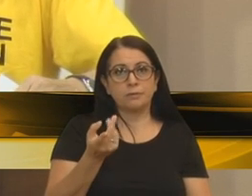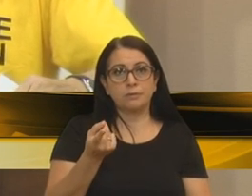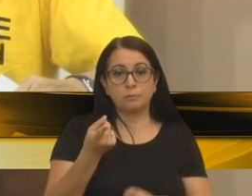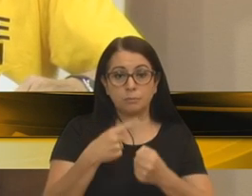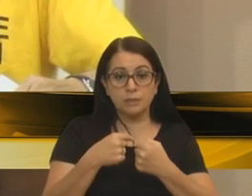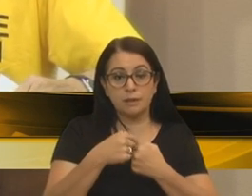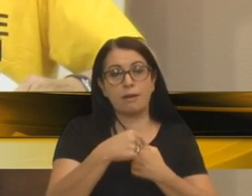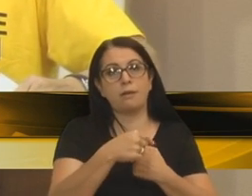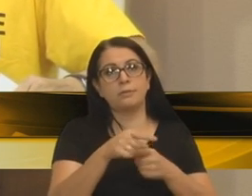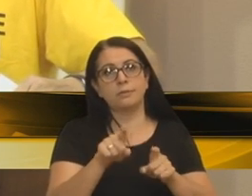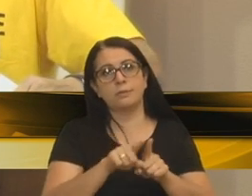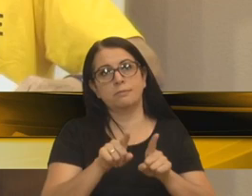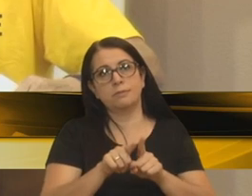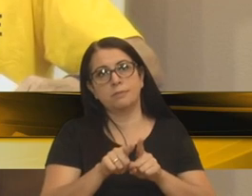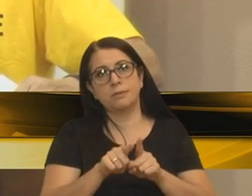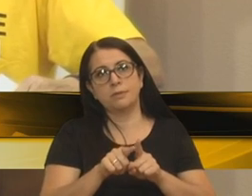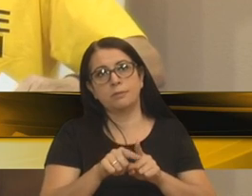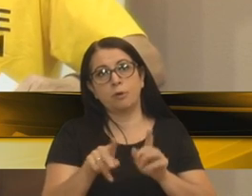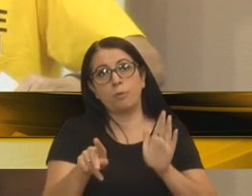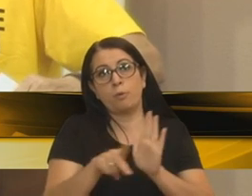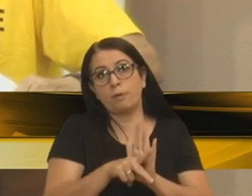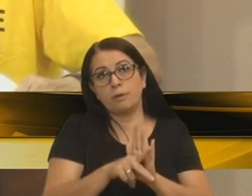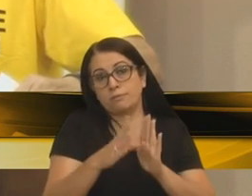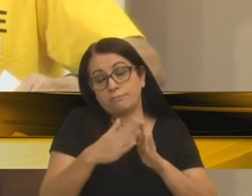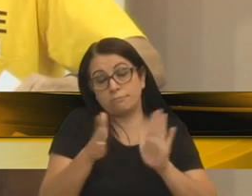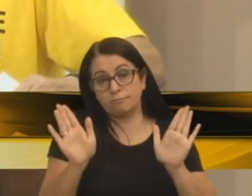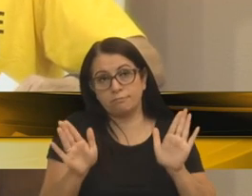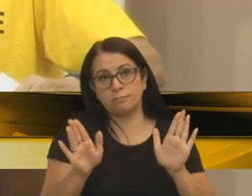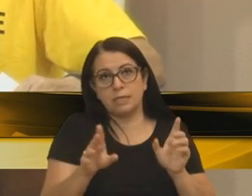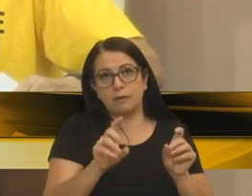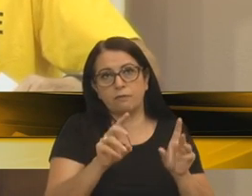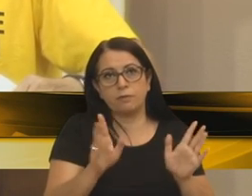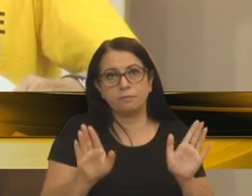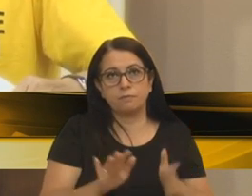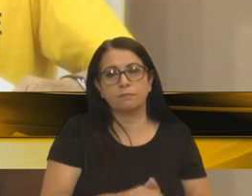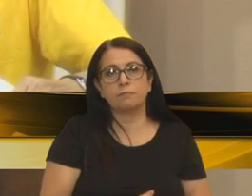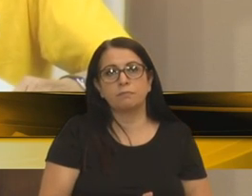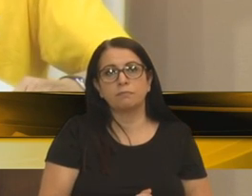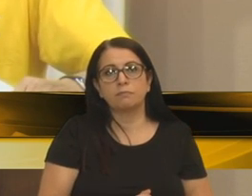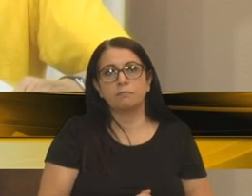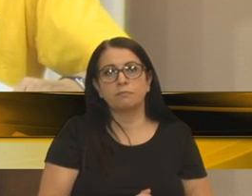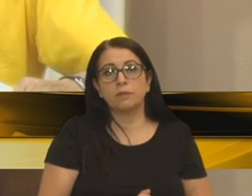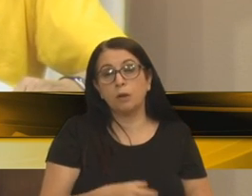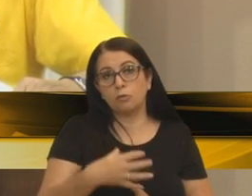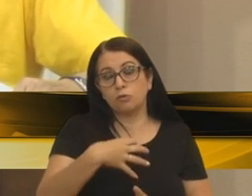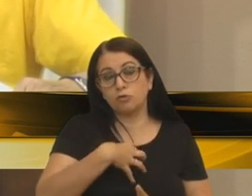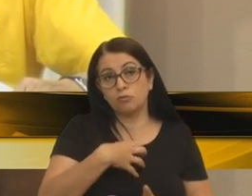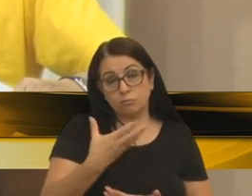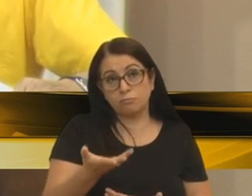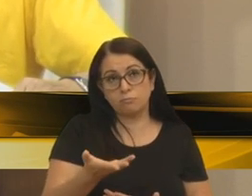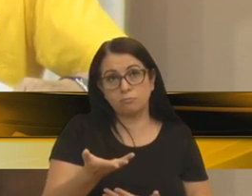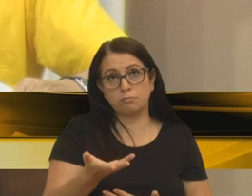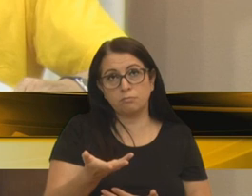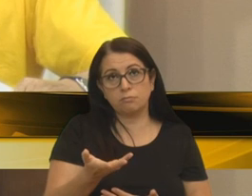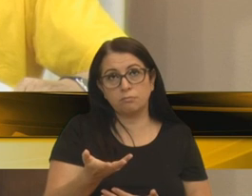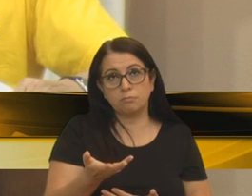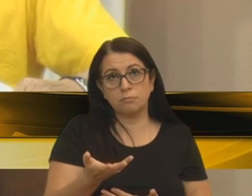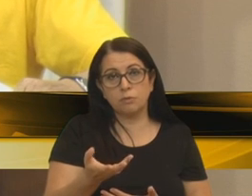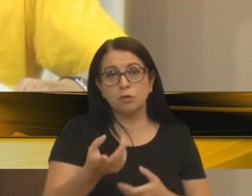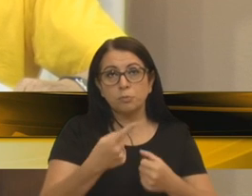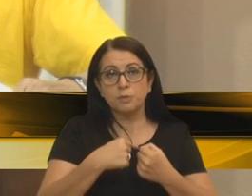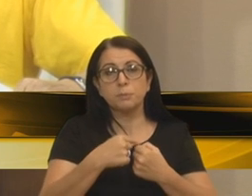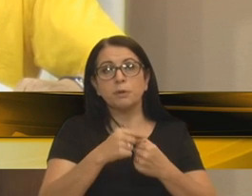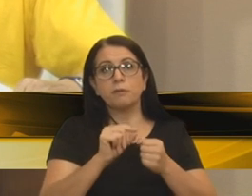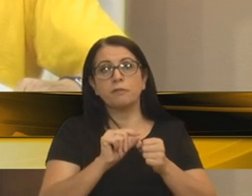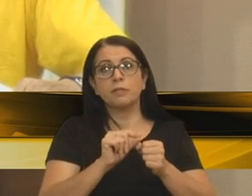município e também para o proprietário da casa. Ele colocou à venda, é uma maneira de o município